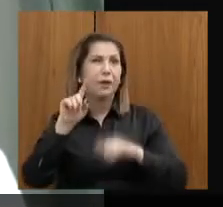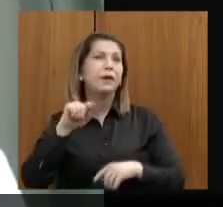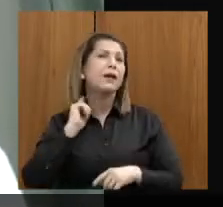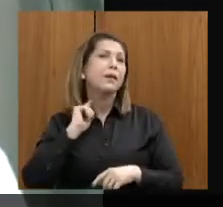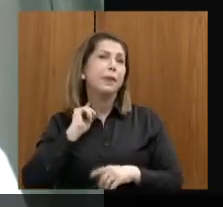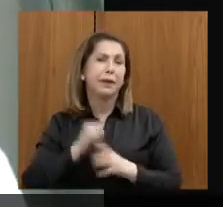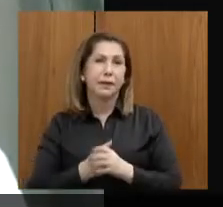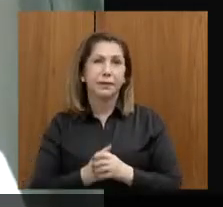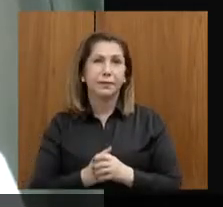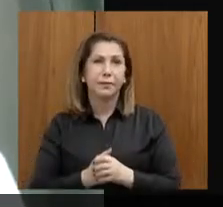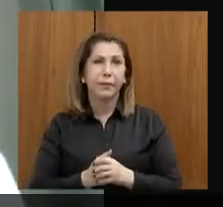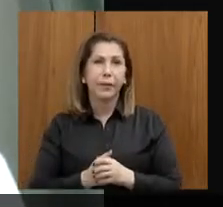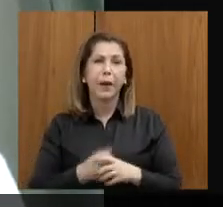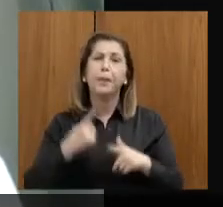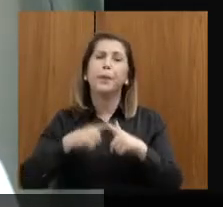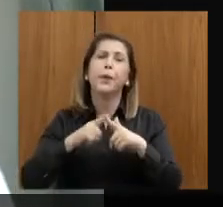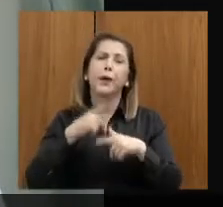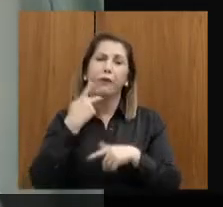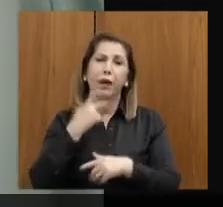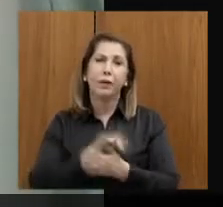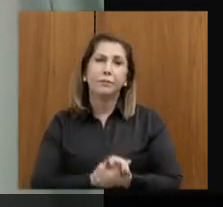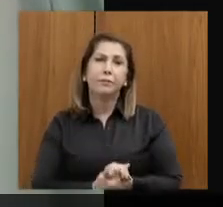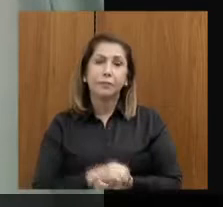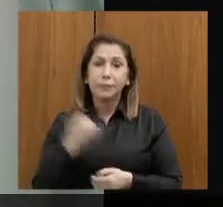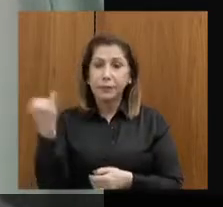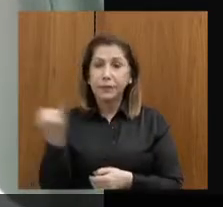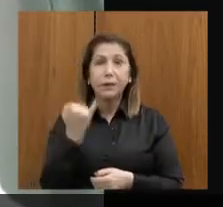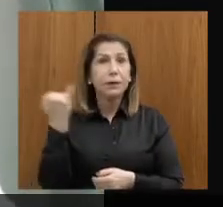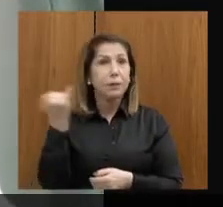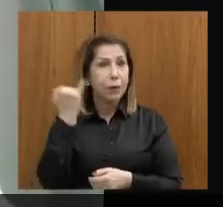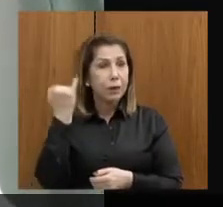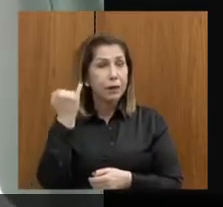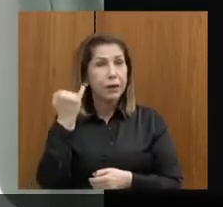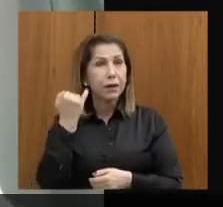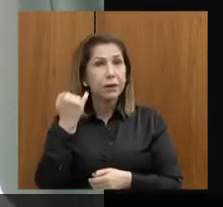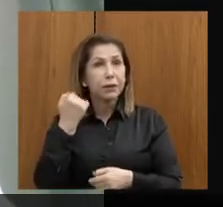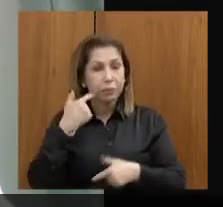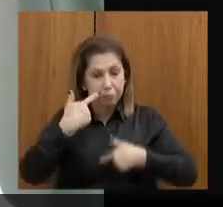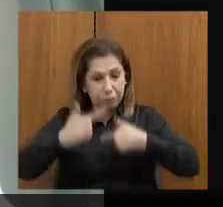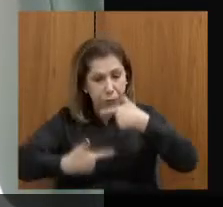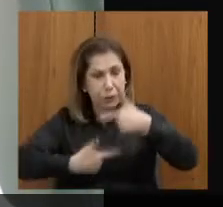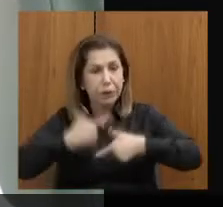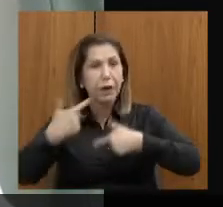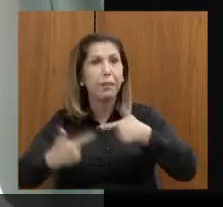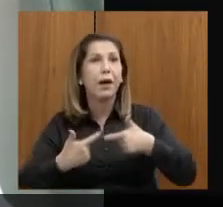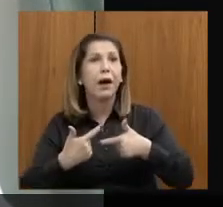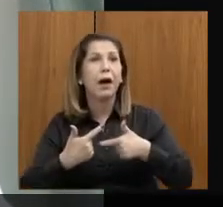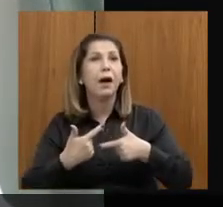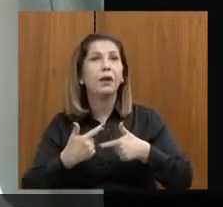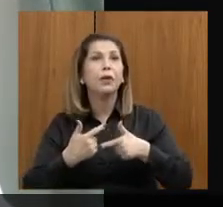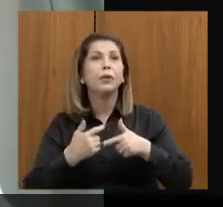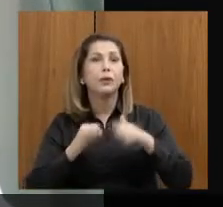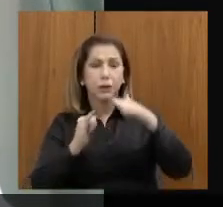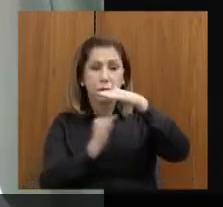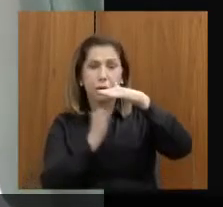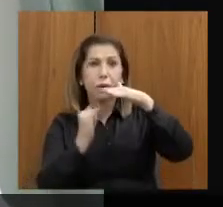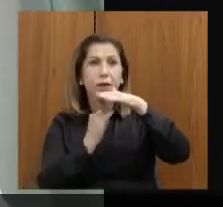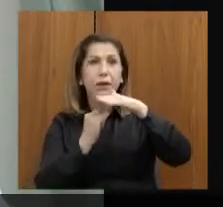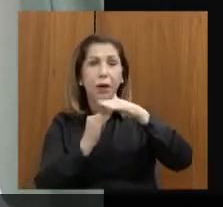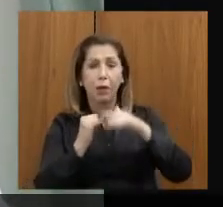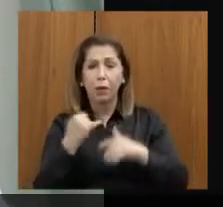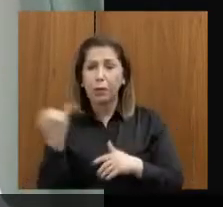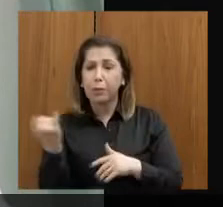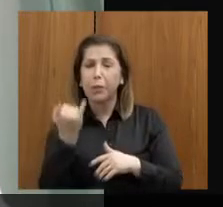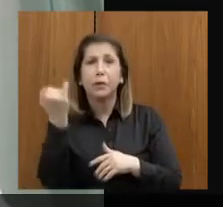Minas Gerais eu digo isso a importância dessa é da atuação em funcional do é pouco vai ficar em razão da importância